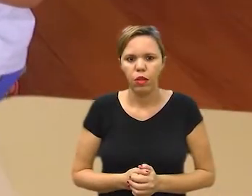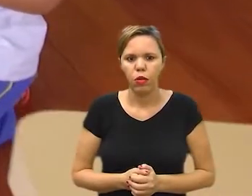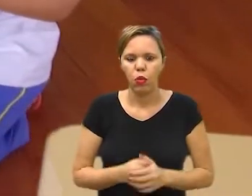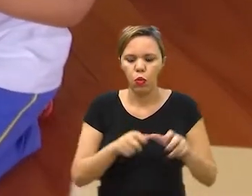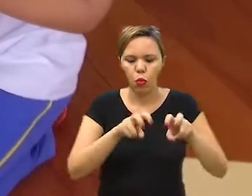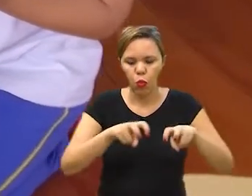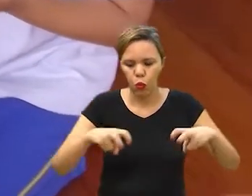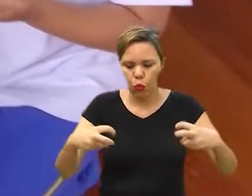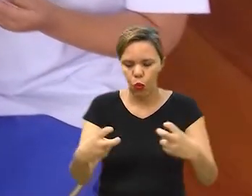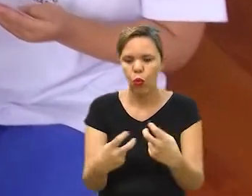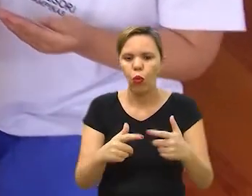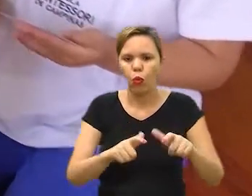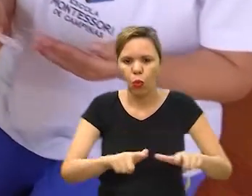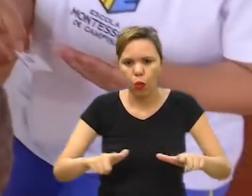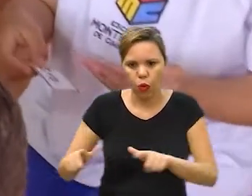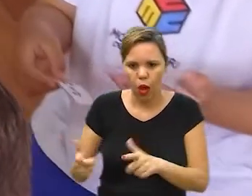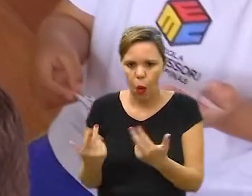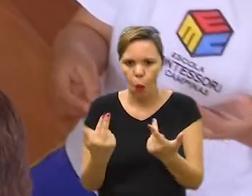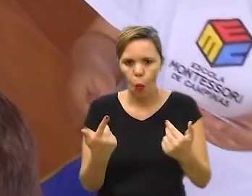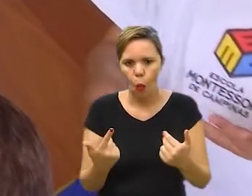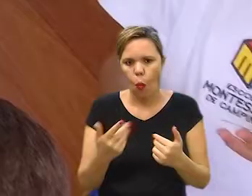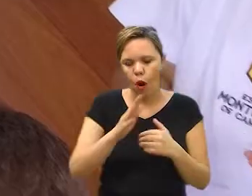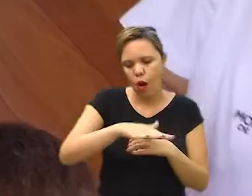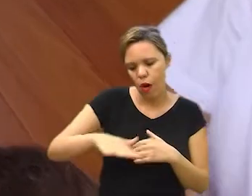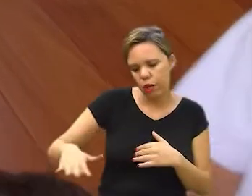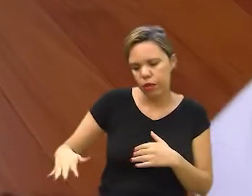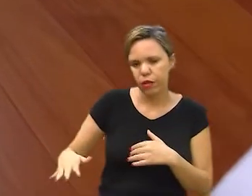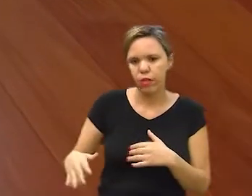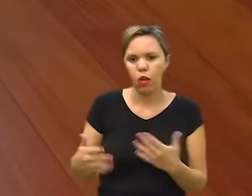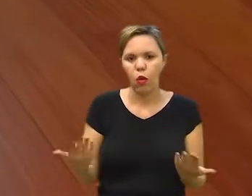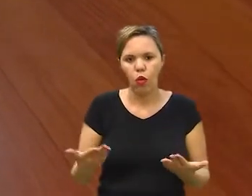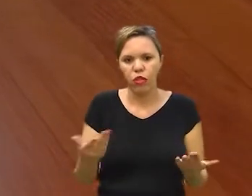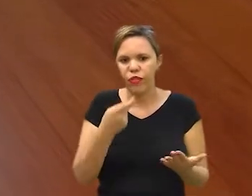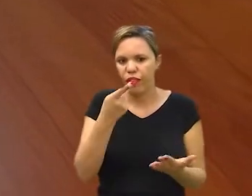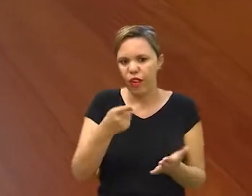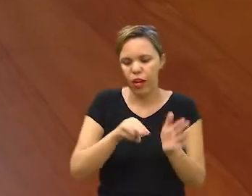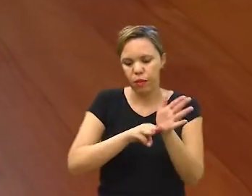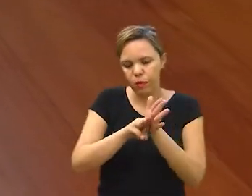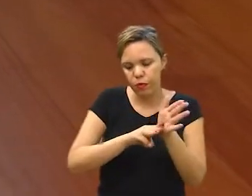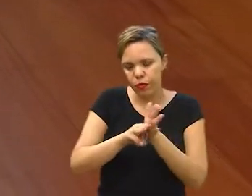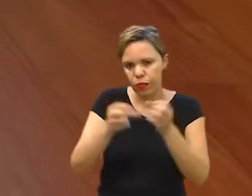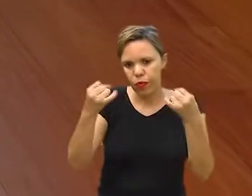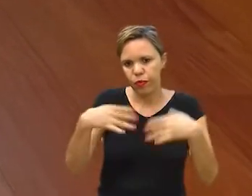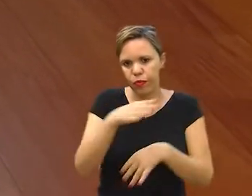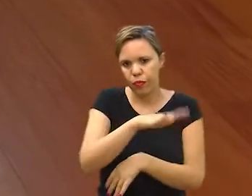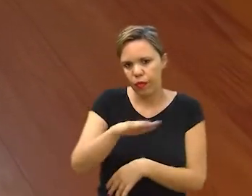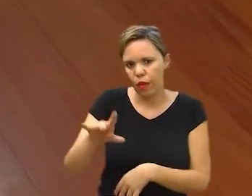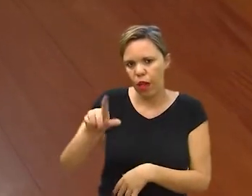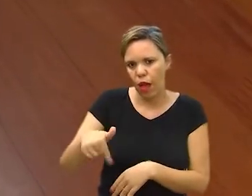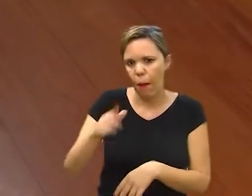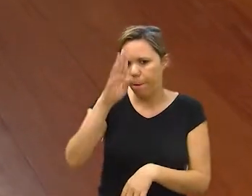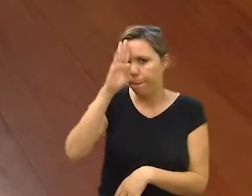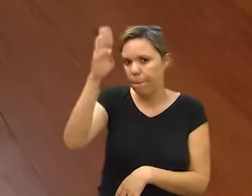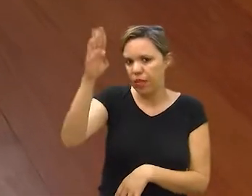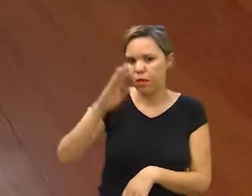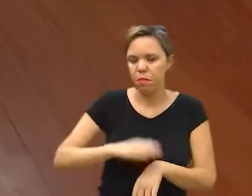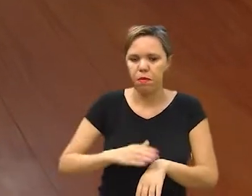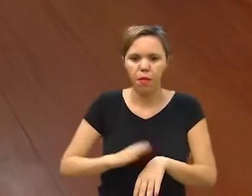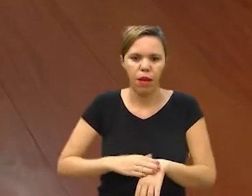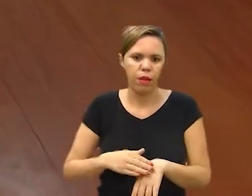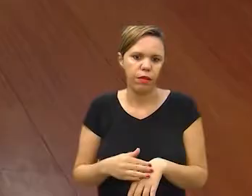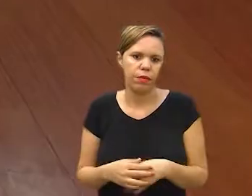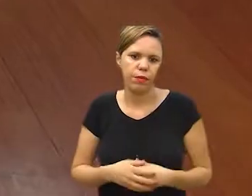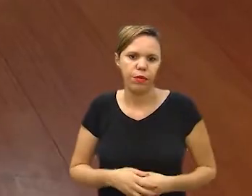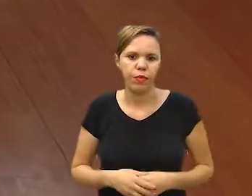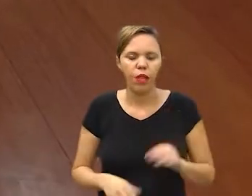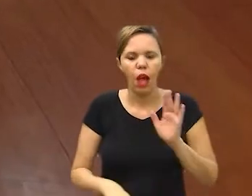de gente pequena. Hoje a gente vai falar de um método em que as crianças são protagonistas e